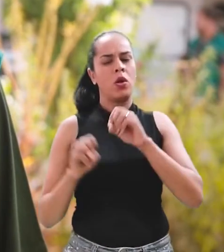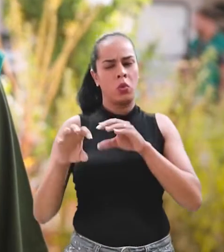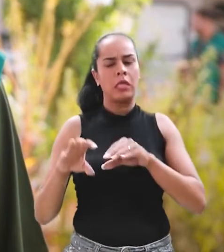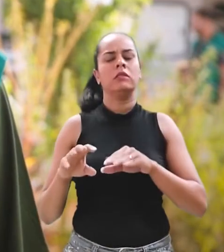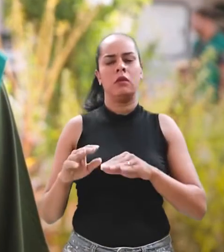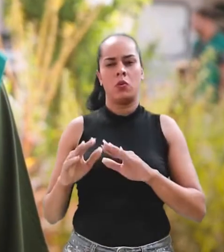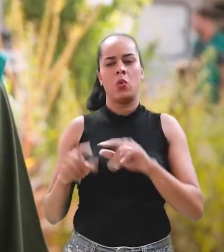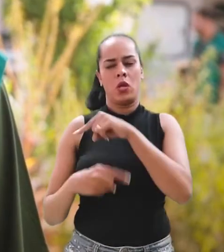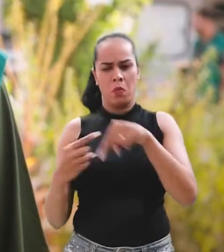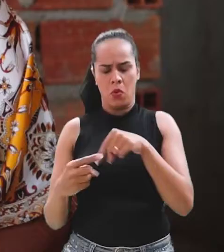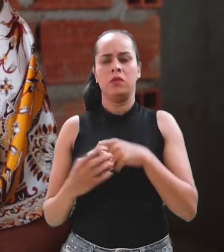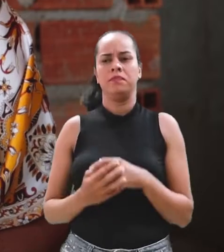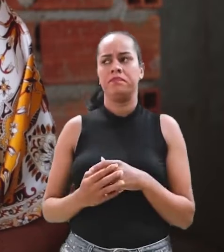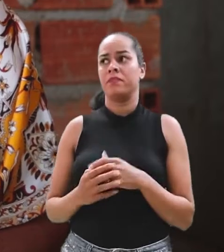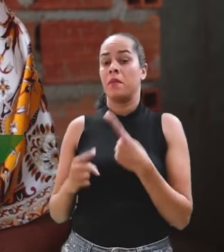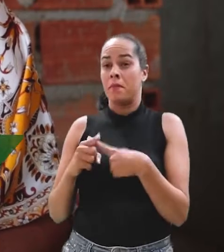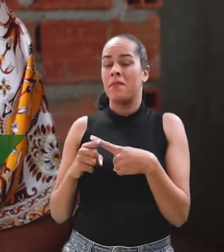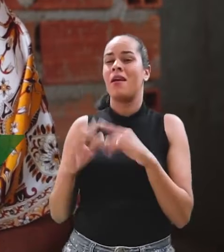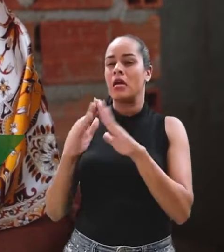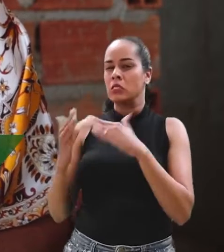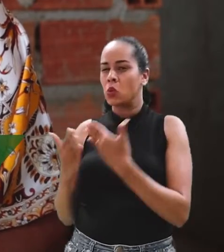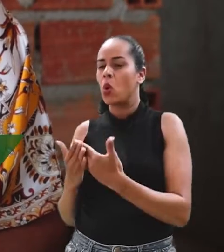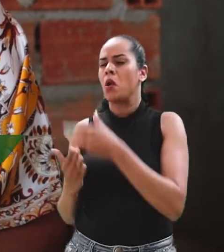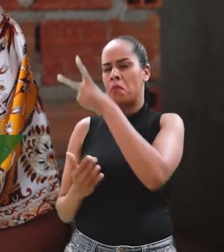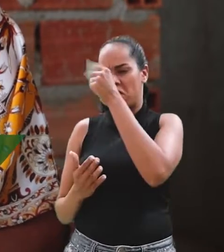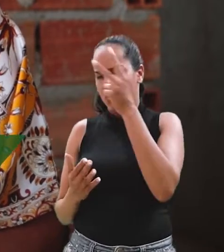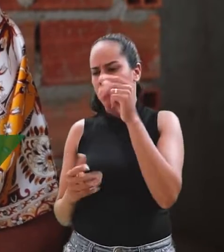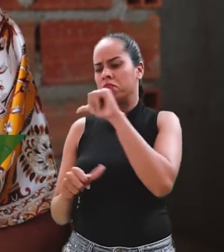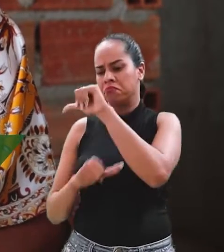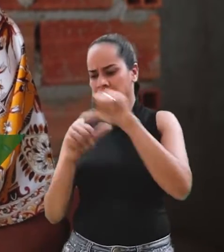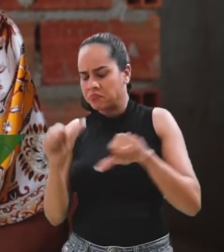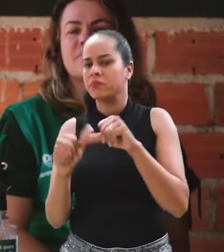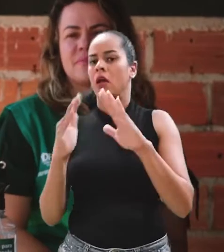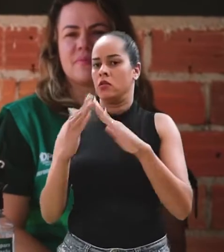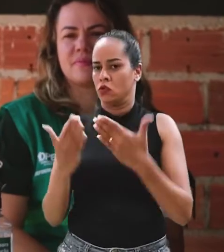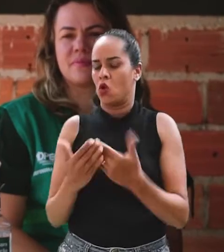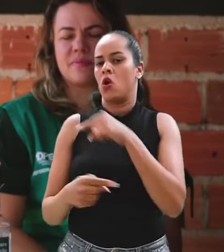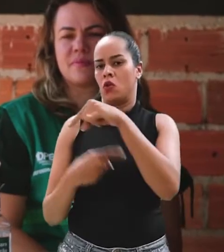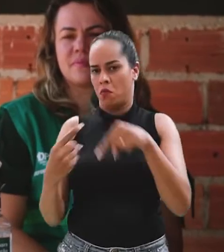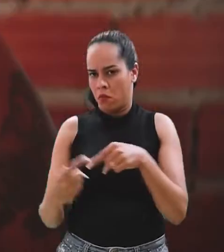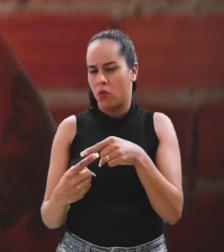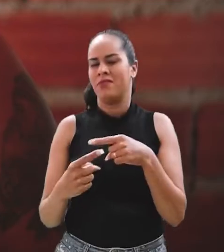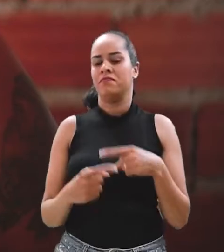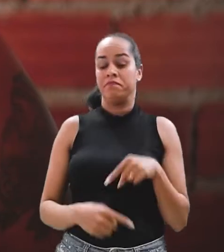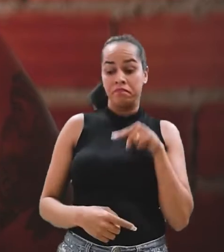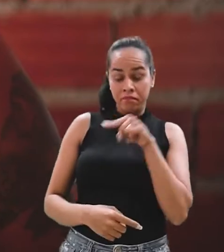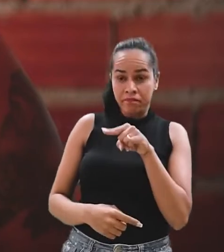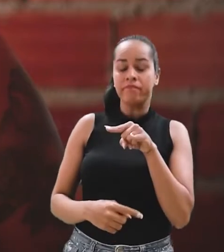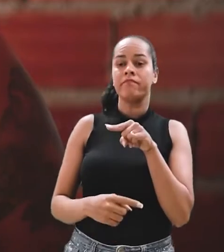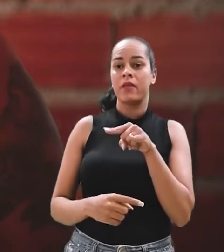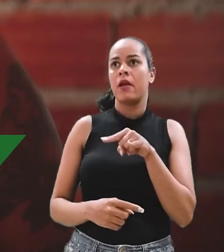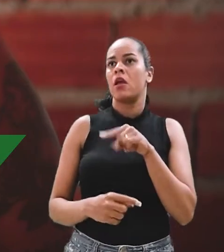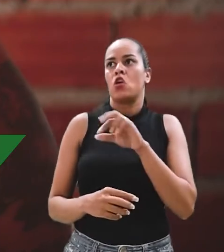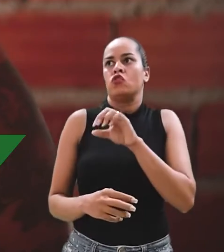a educação escolar quilombola. Transformar a escola do Bela Vista aí como escola quilombola. Ter uma comunidade, uma escola